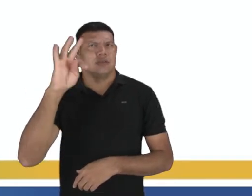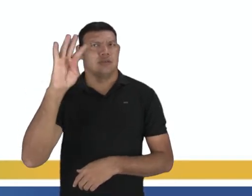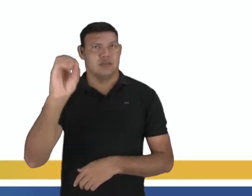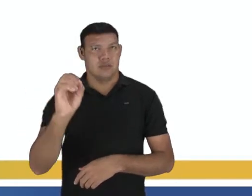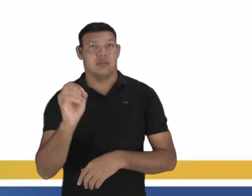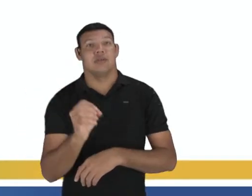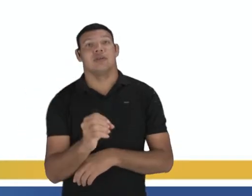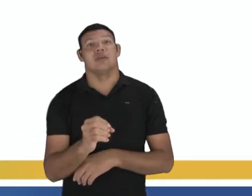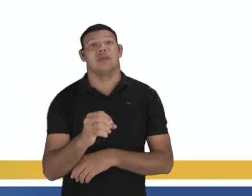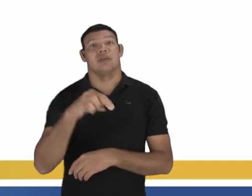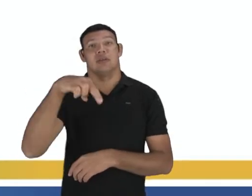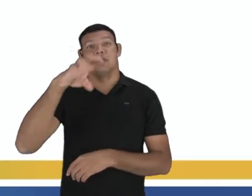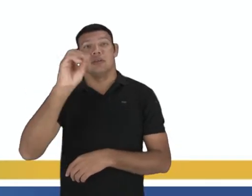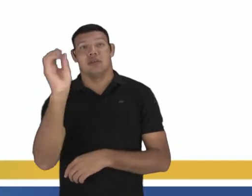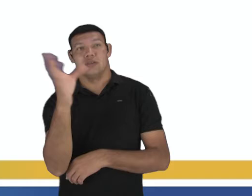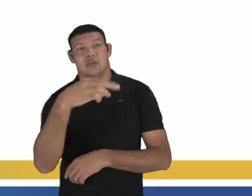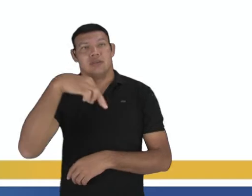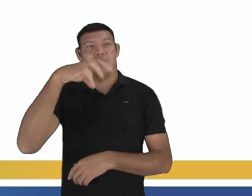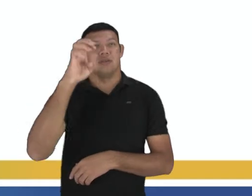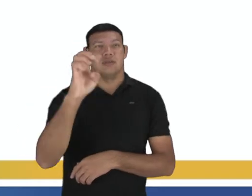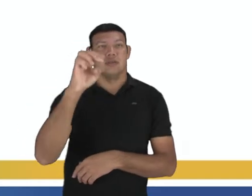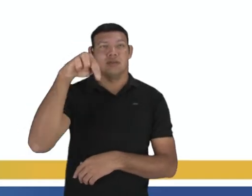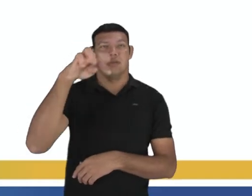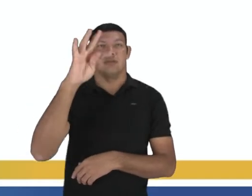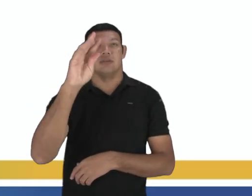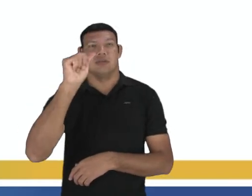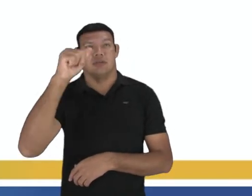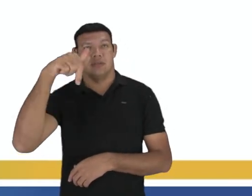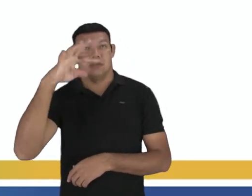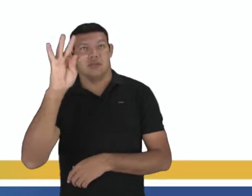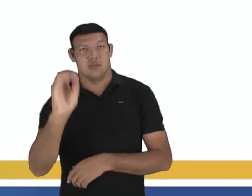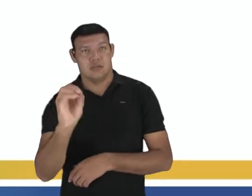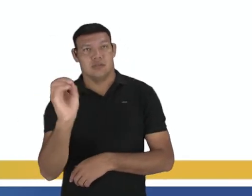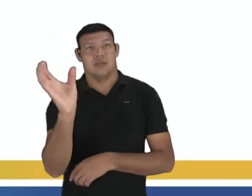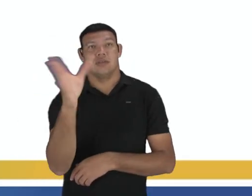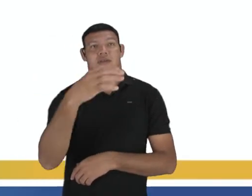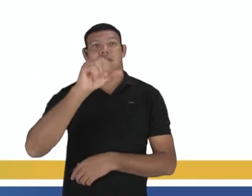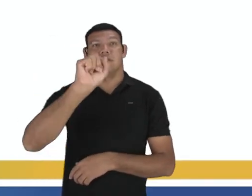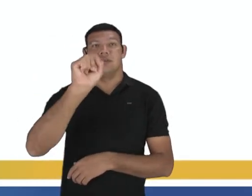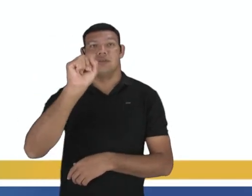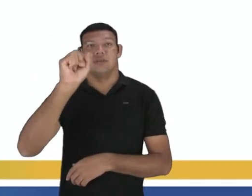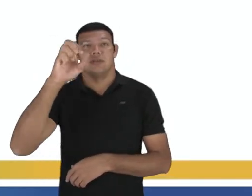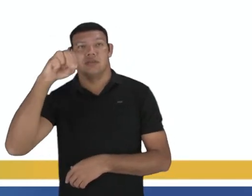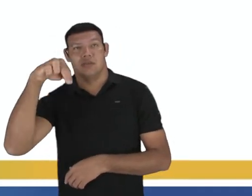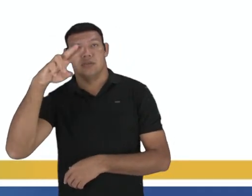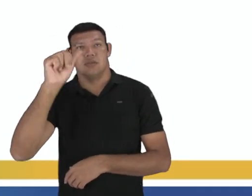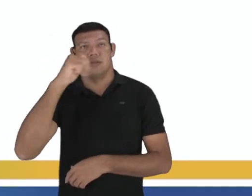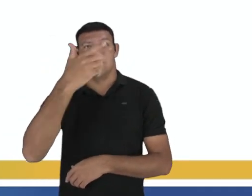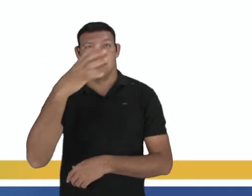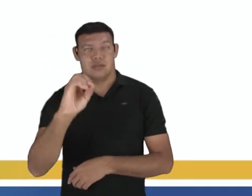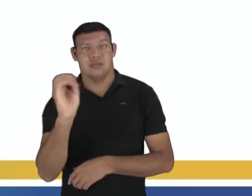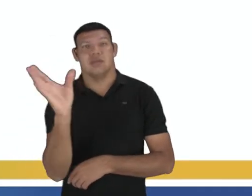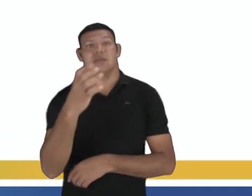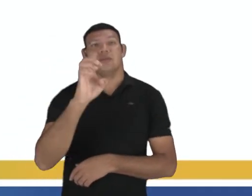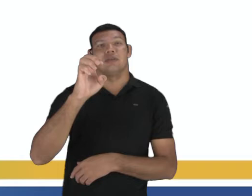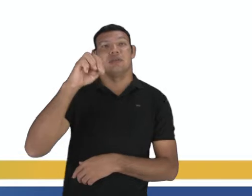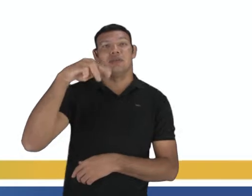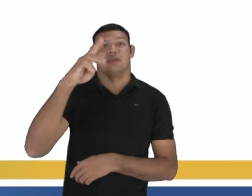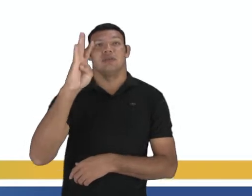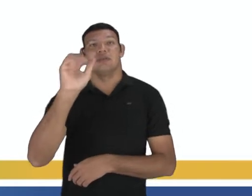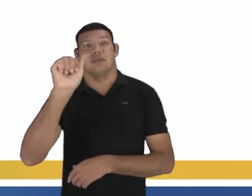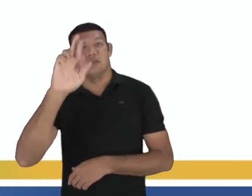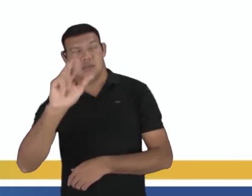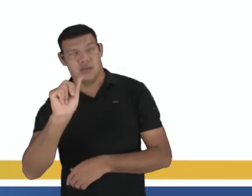que, mesmo quando, apesar de que, se bem que, não obstante e